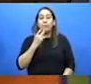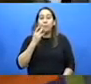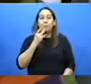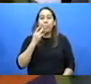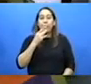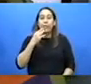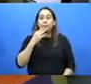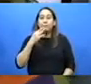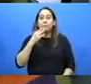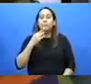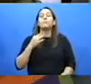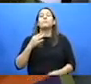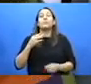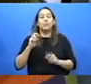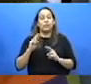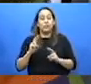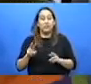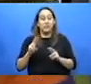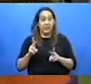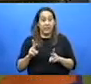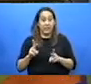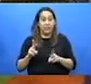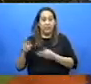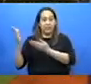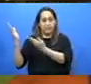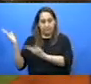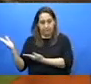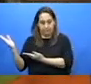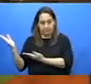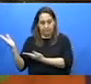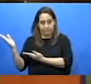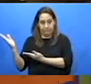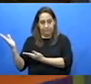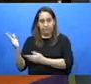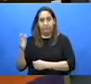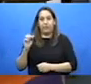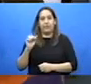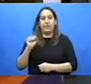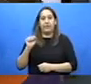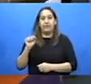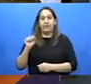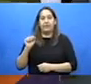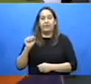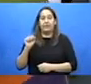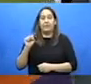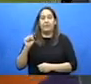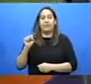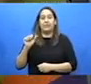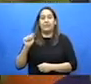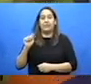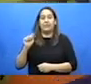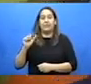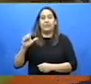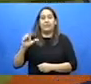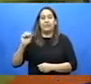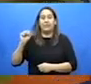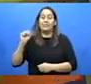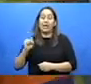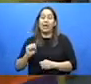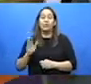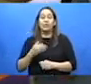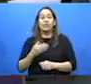alguns exemplos, ó. A salsinha, o cheiro verde, o alecrim, o hortelã, o manjericão,